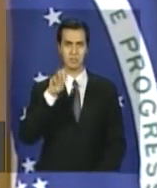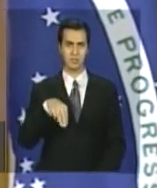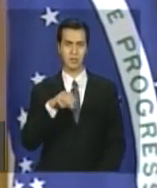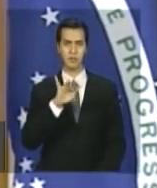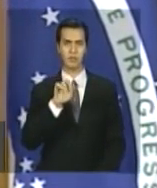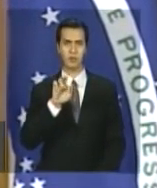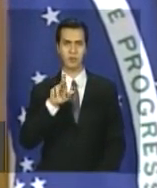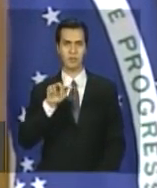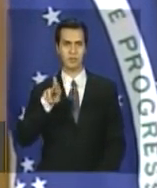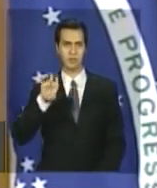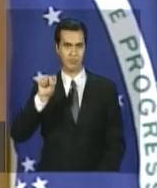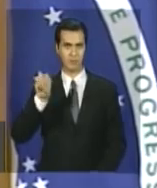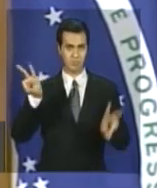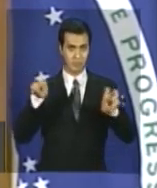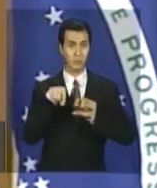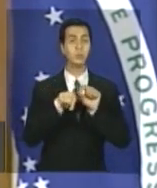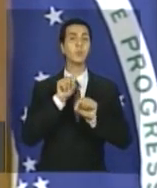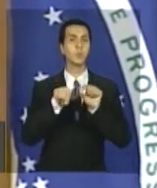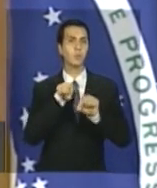mencionou,